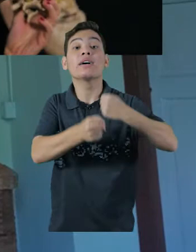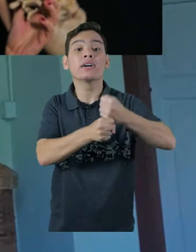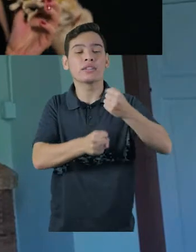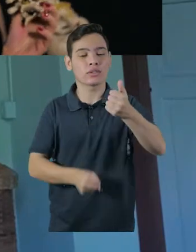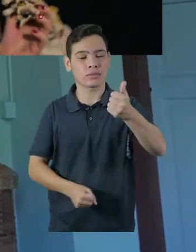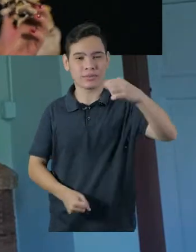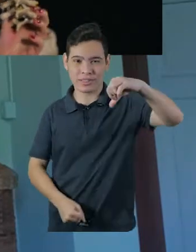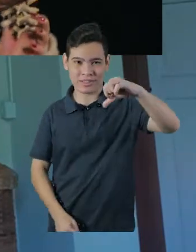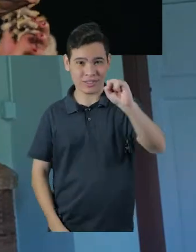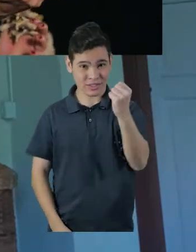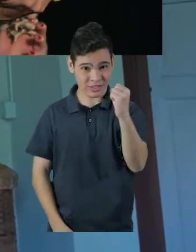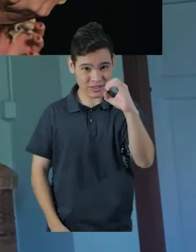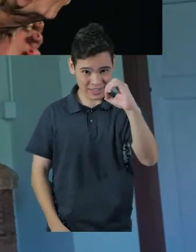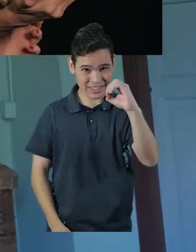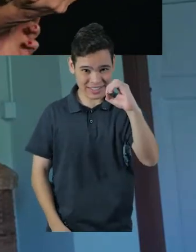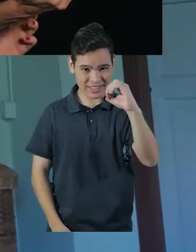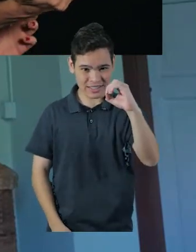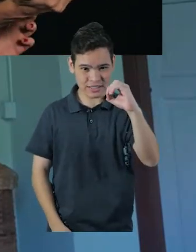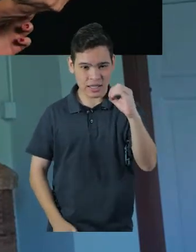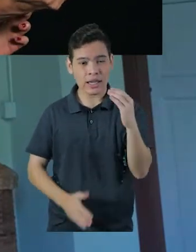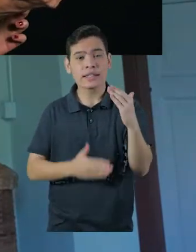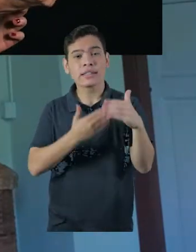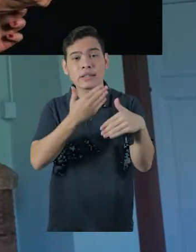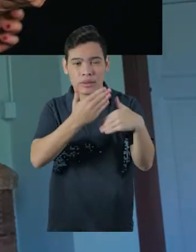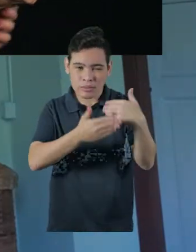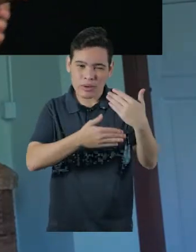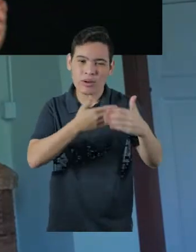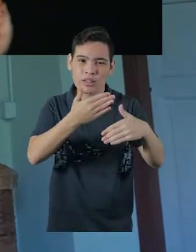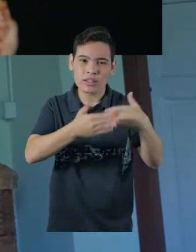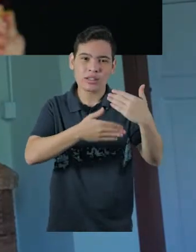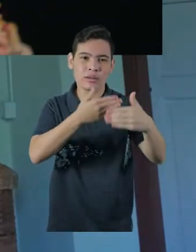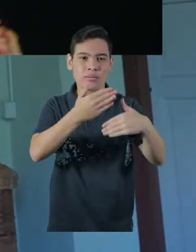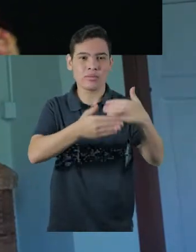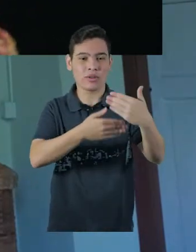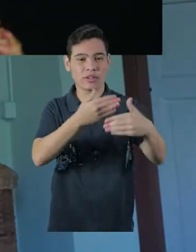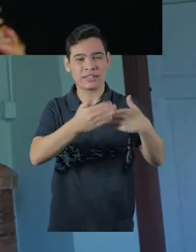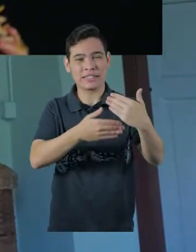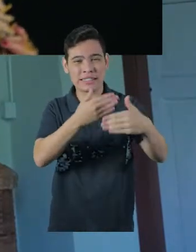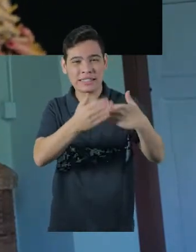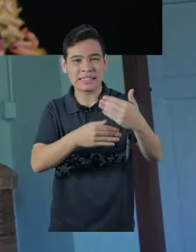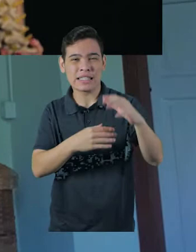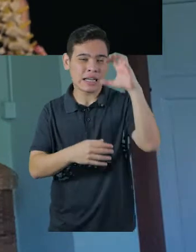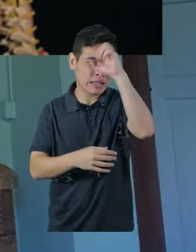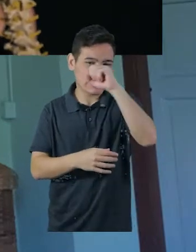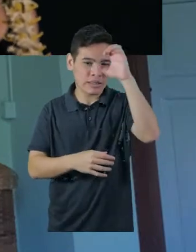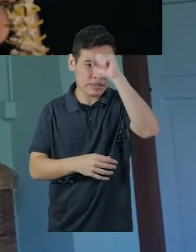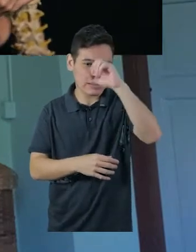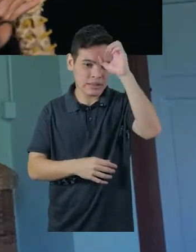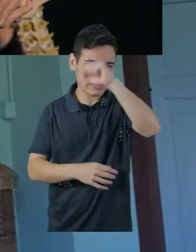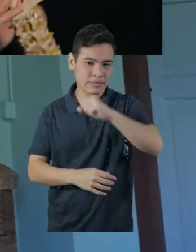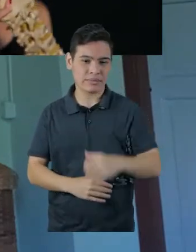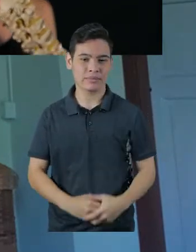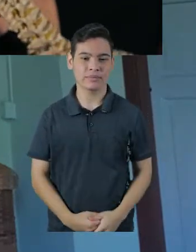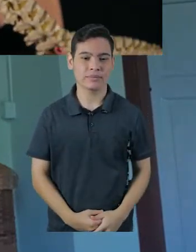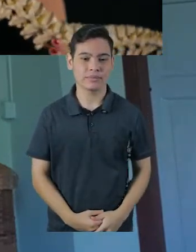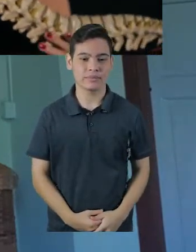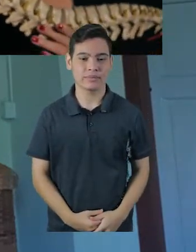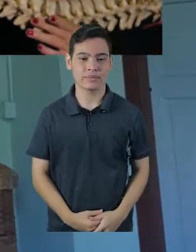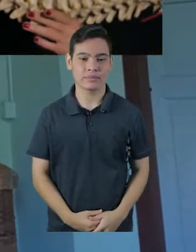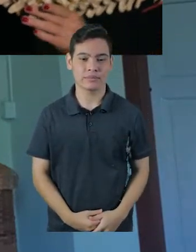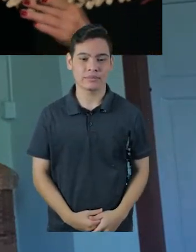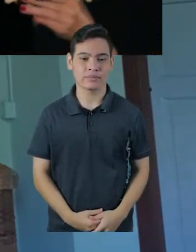anos 80 e depois, com o tempo, foi acumulando esse material que foi publicado num